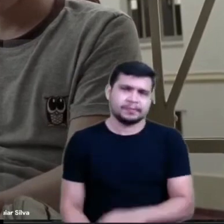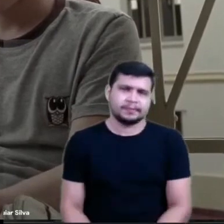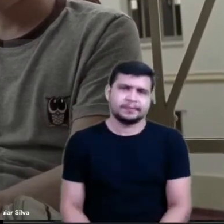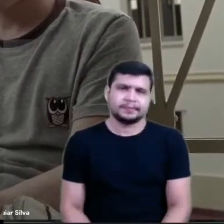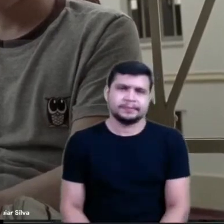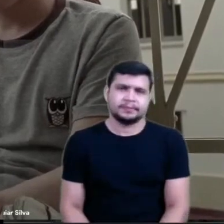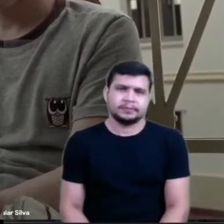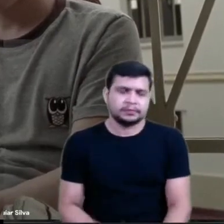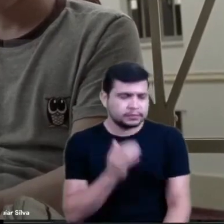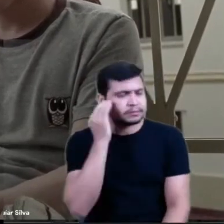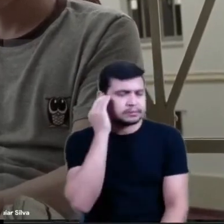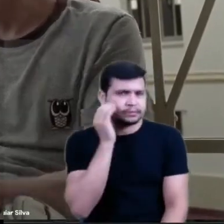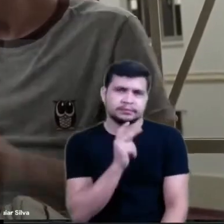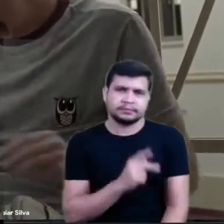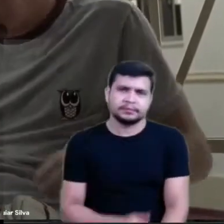Entendi.